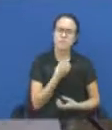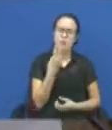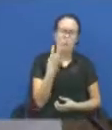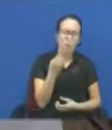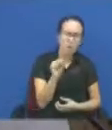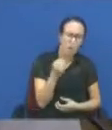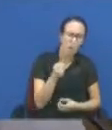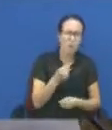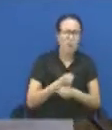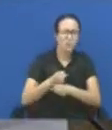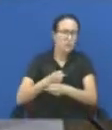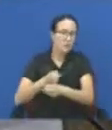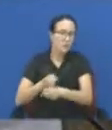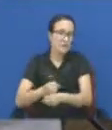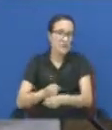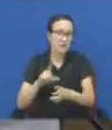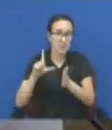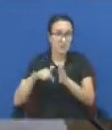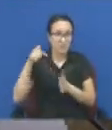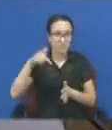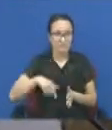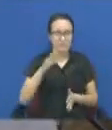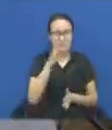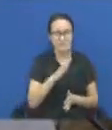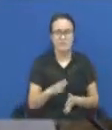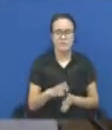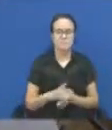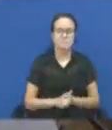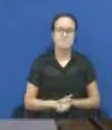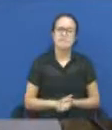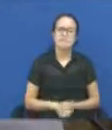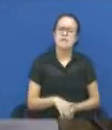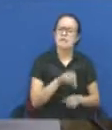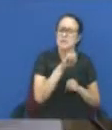da doutrina aplicada e